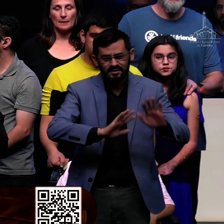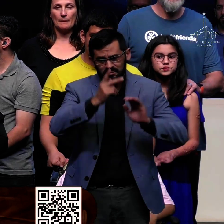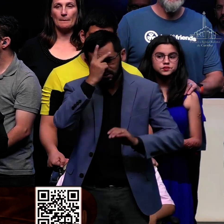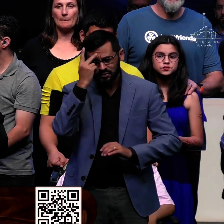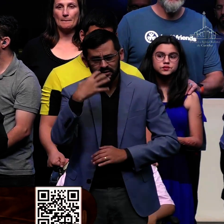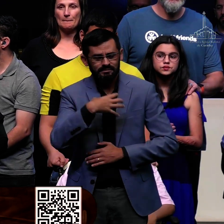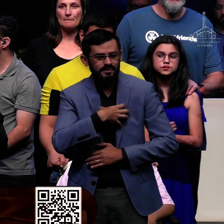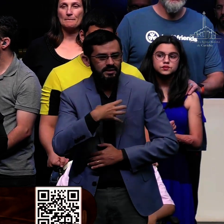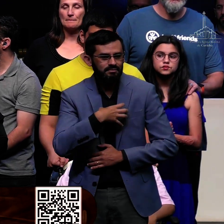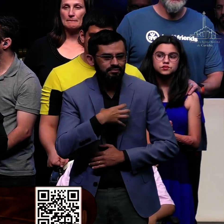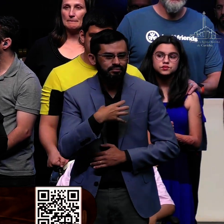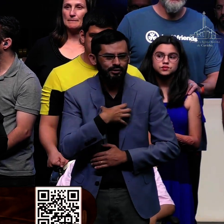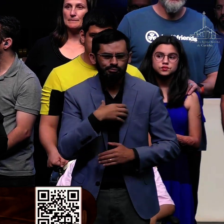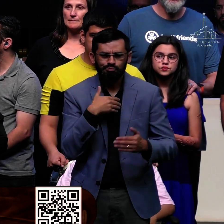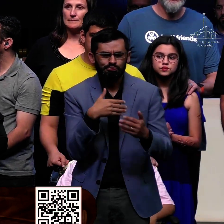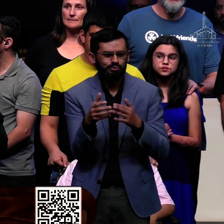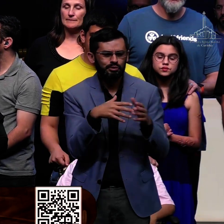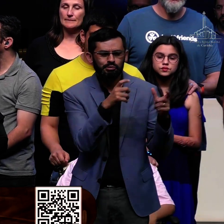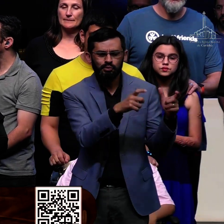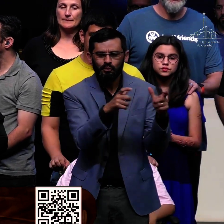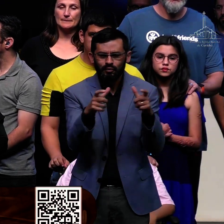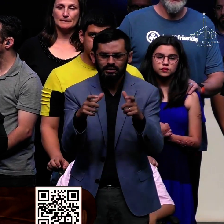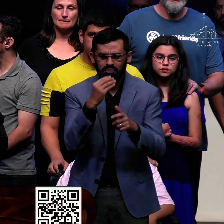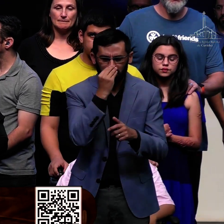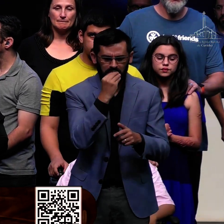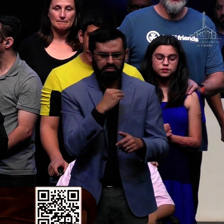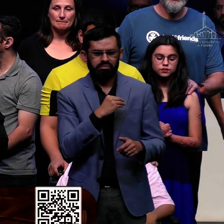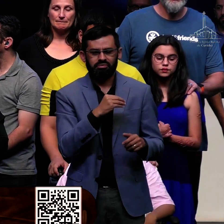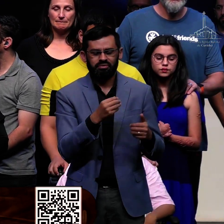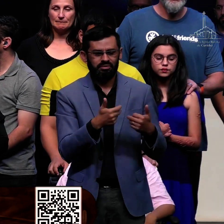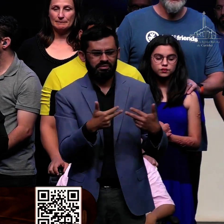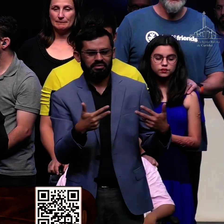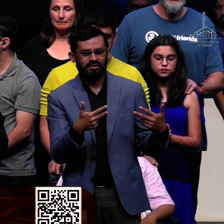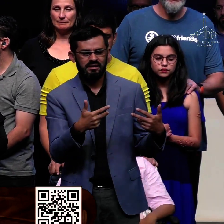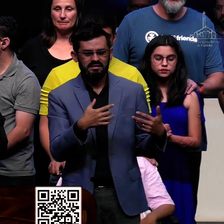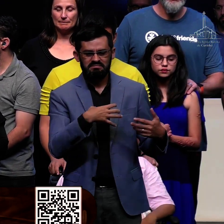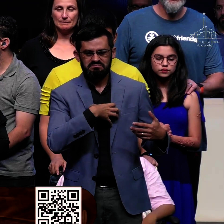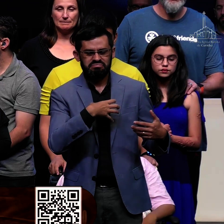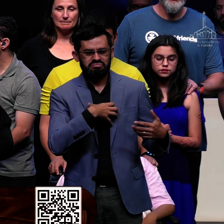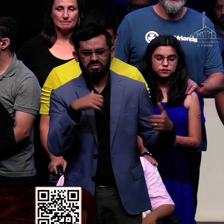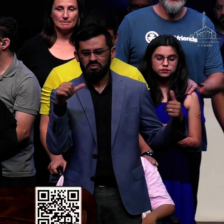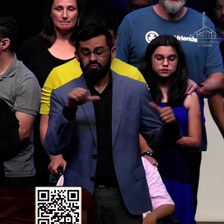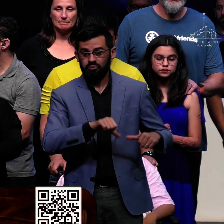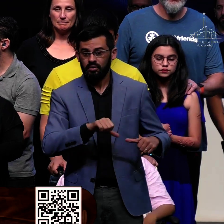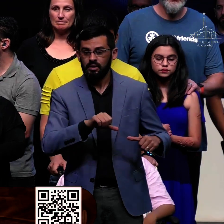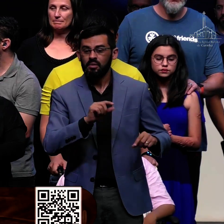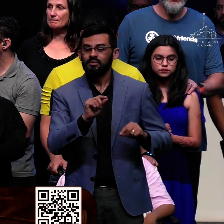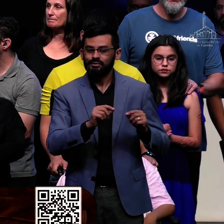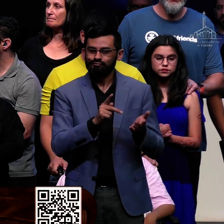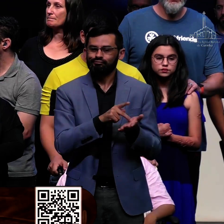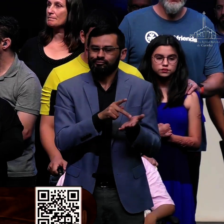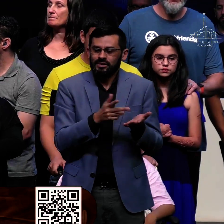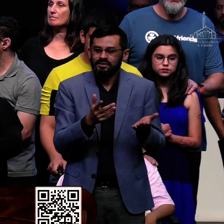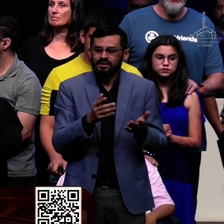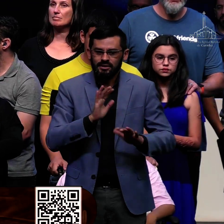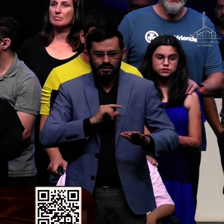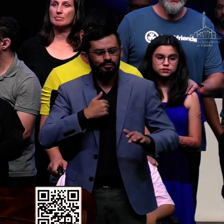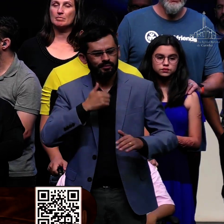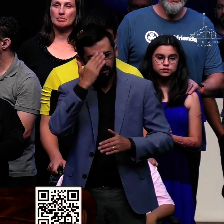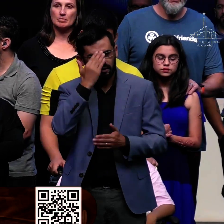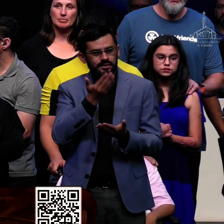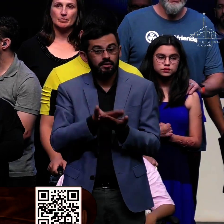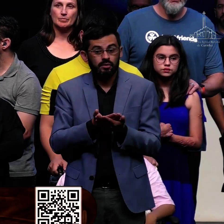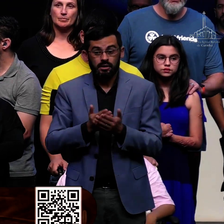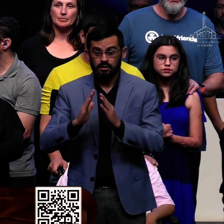após dia em cada ambiente social desprezados e sem esse tipo de recurso que eu acredito